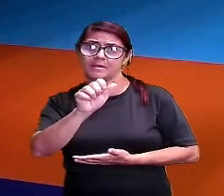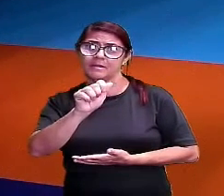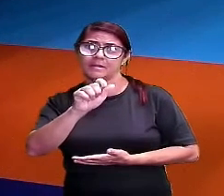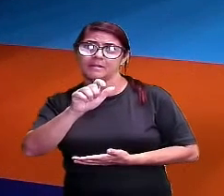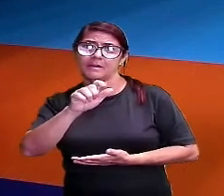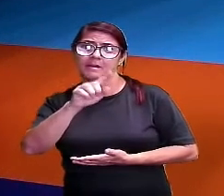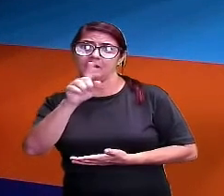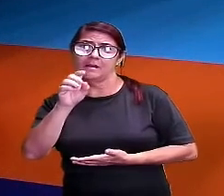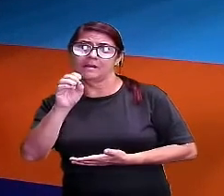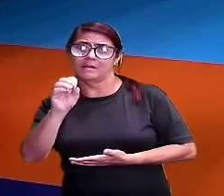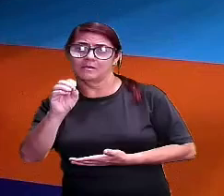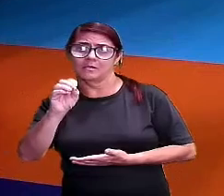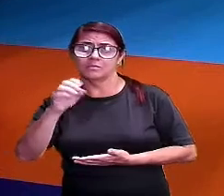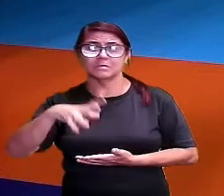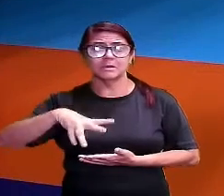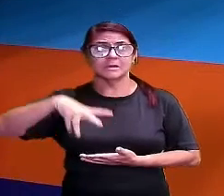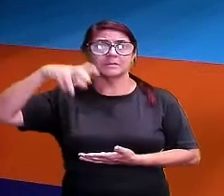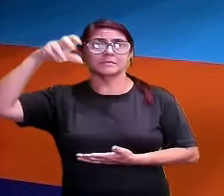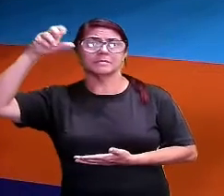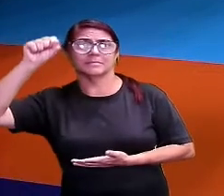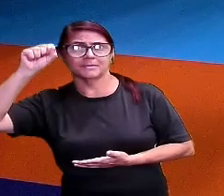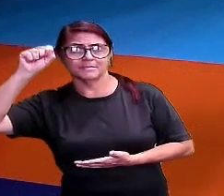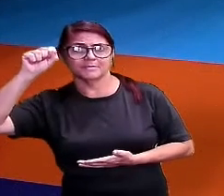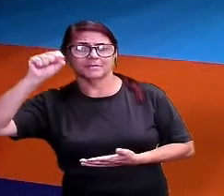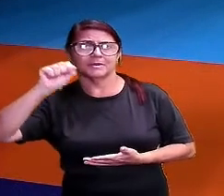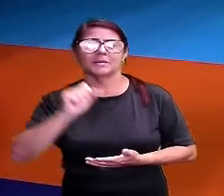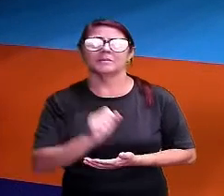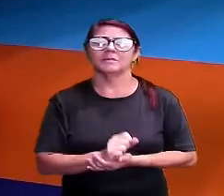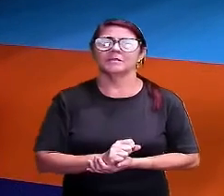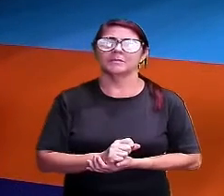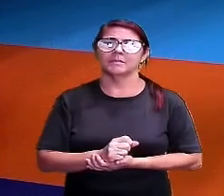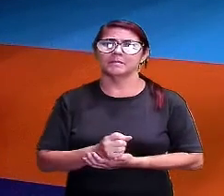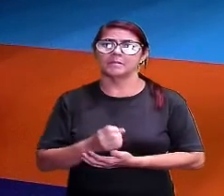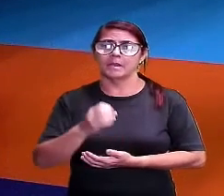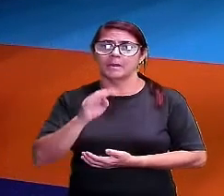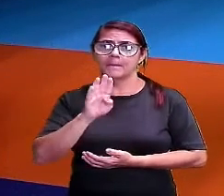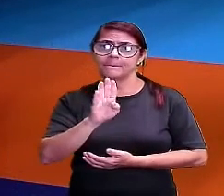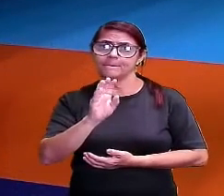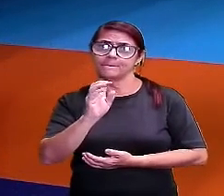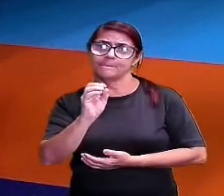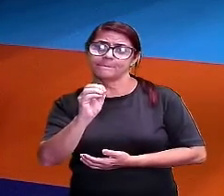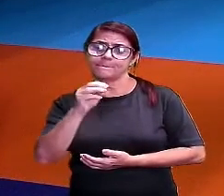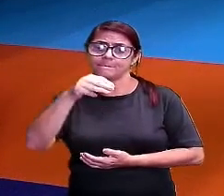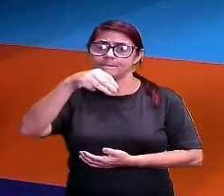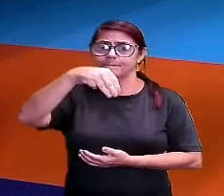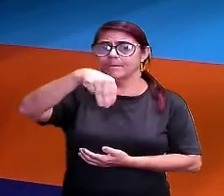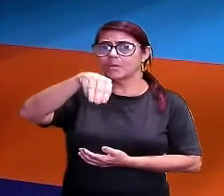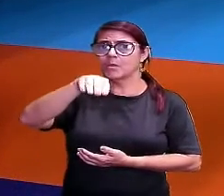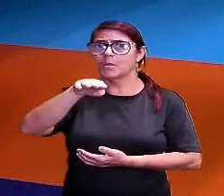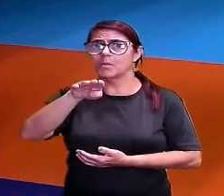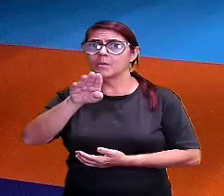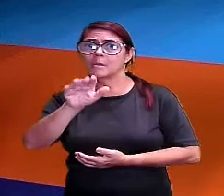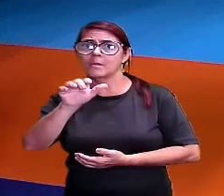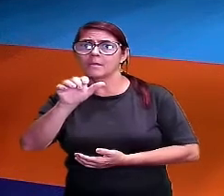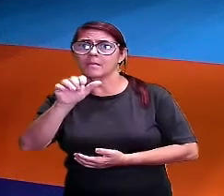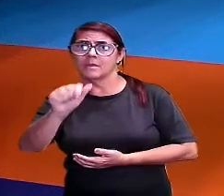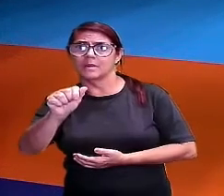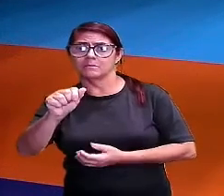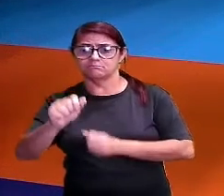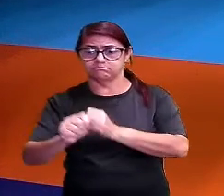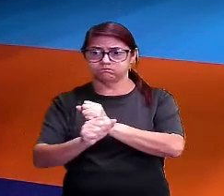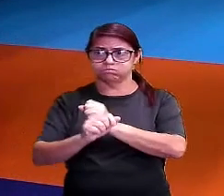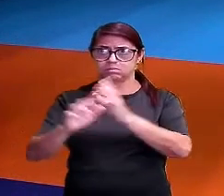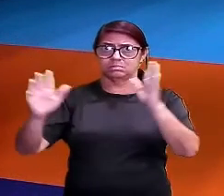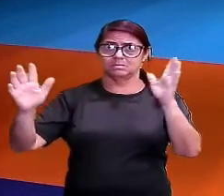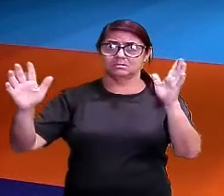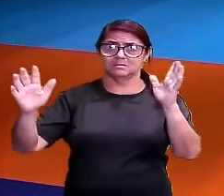vendo? No caso aqui dessa outra, ó, bomba. Bomba, também aqui eu tenho a letrinha B.